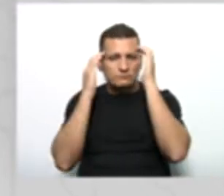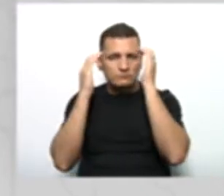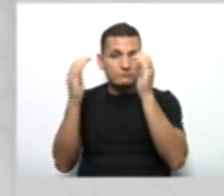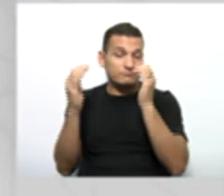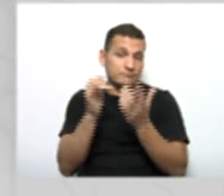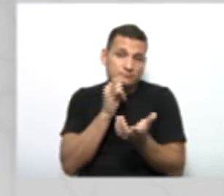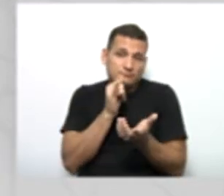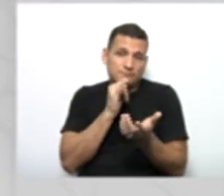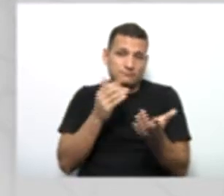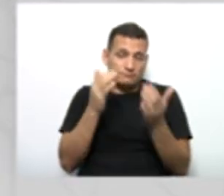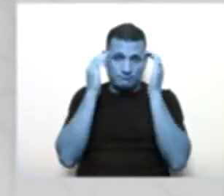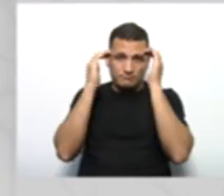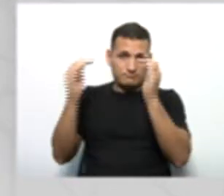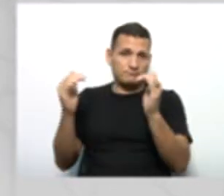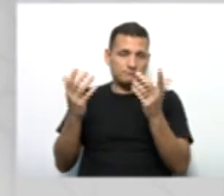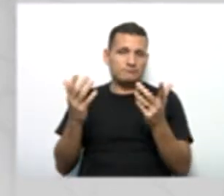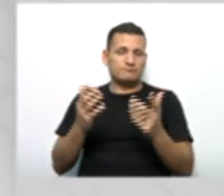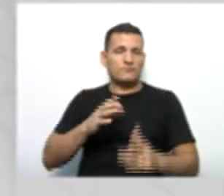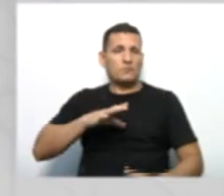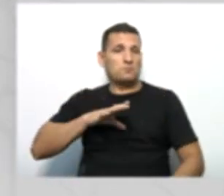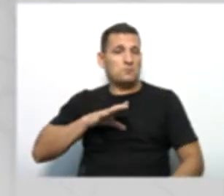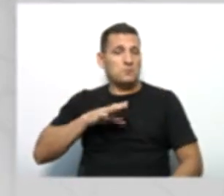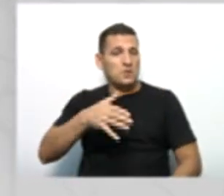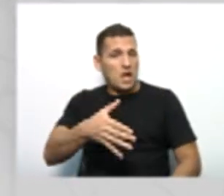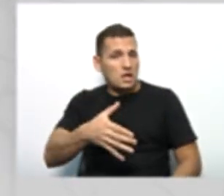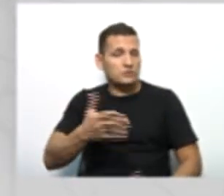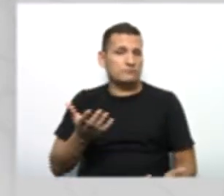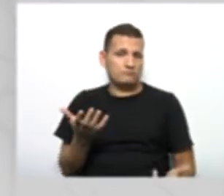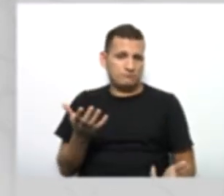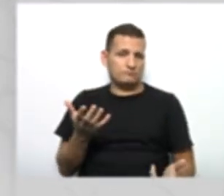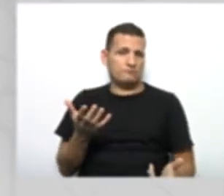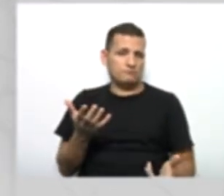por exemplo, coragem, prudência,